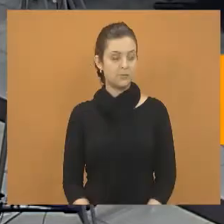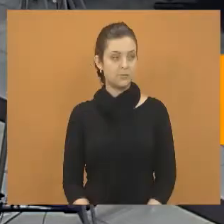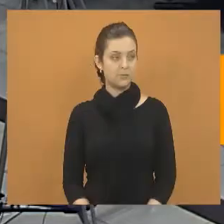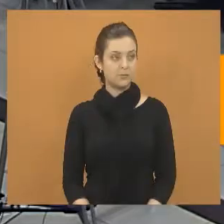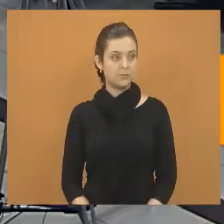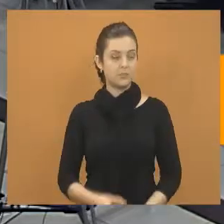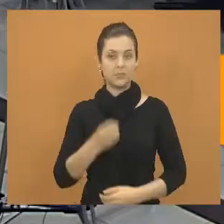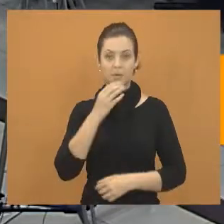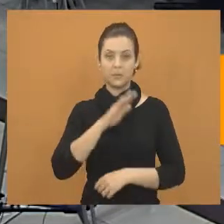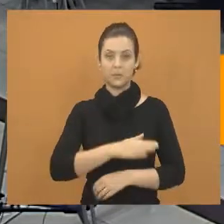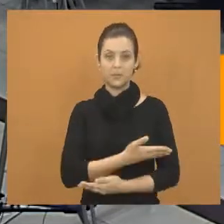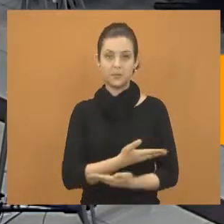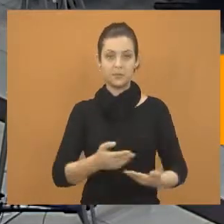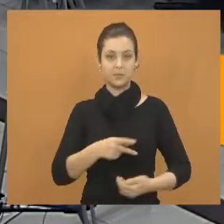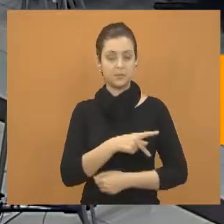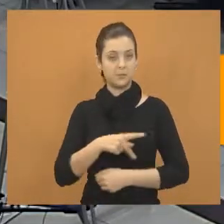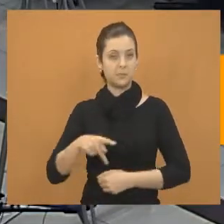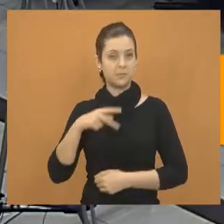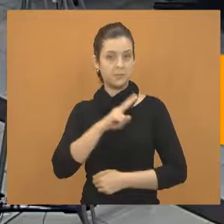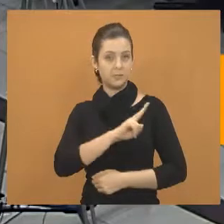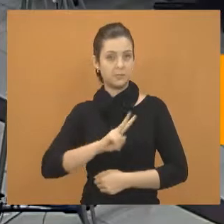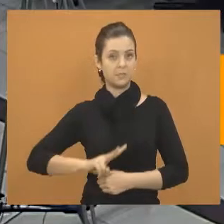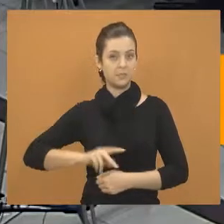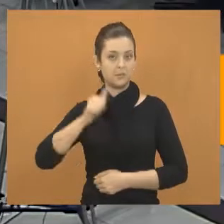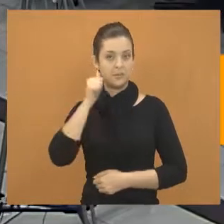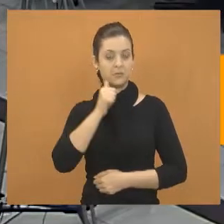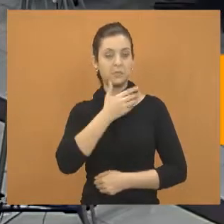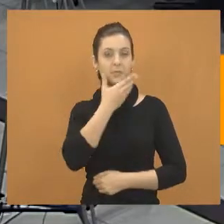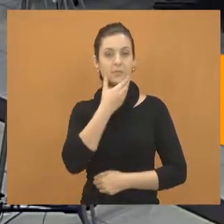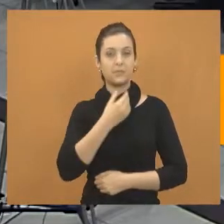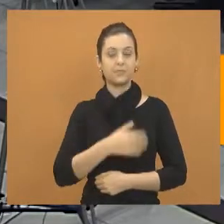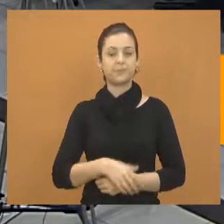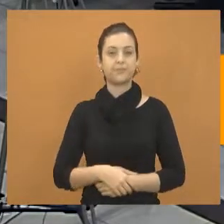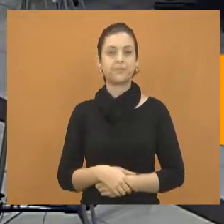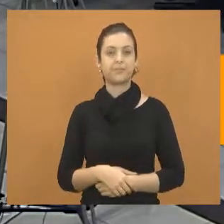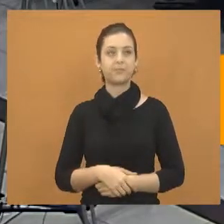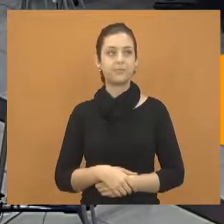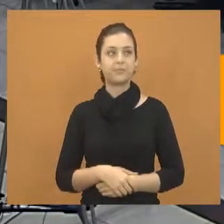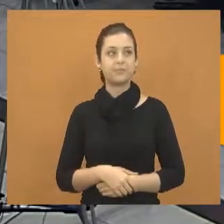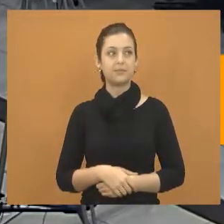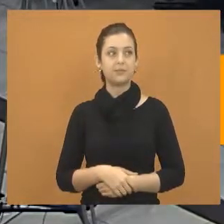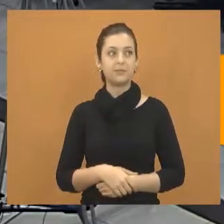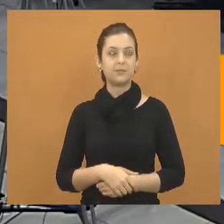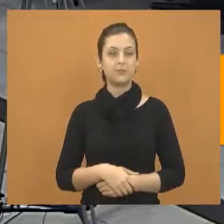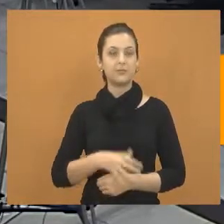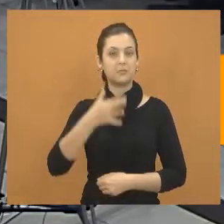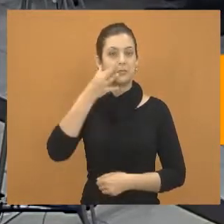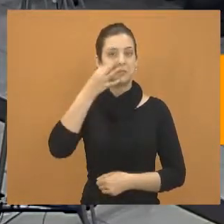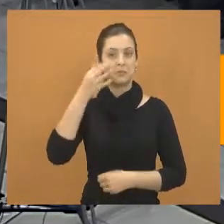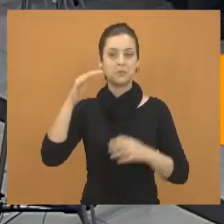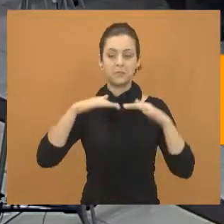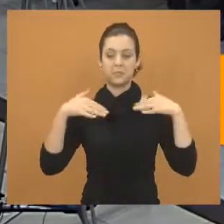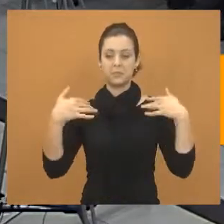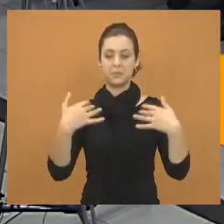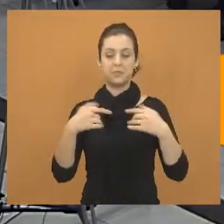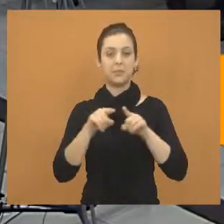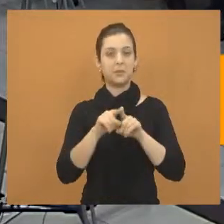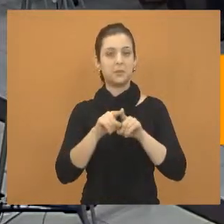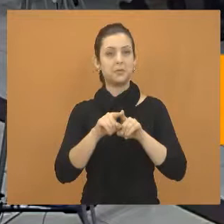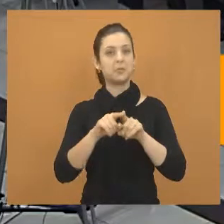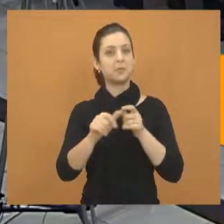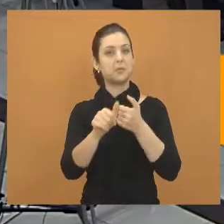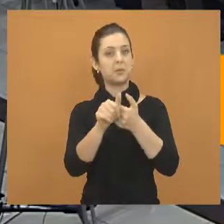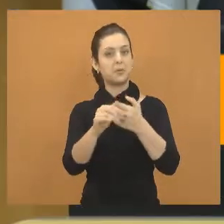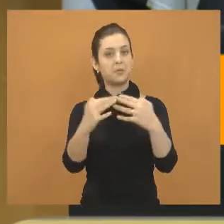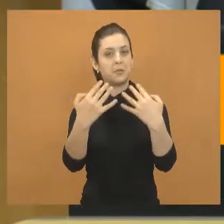Boa tarde, senhora presidente. Boa tarde, vereadores e vereadoras. Público presente aqui na galeria. Você que nos acompanha pela